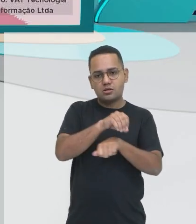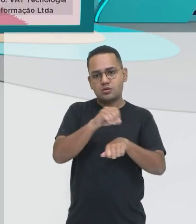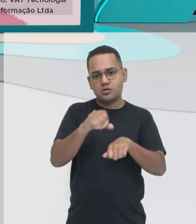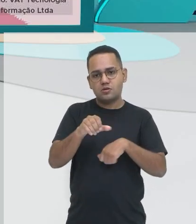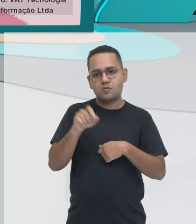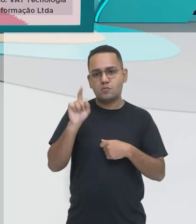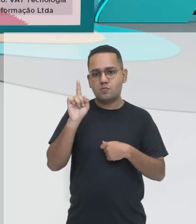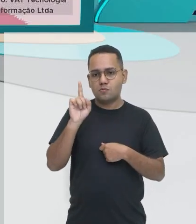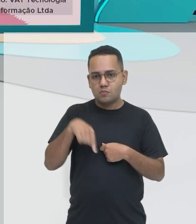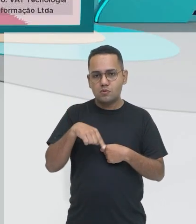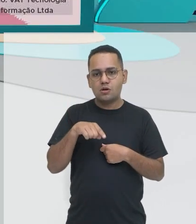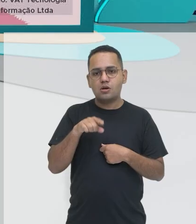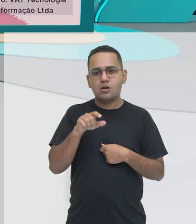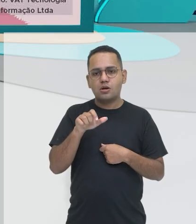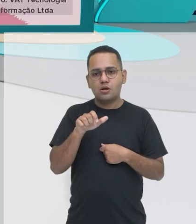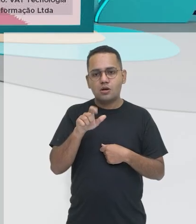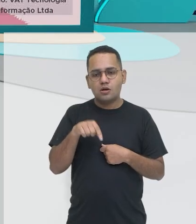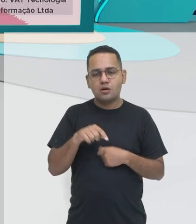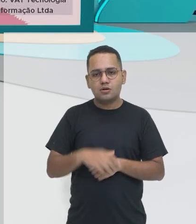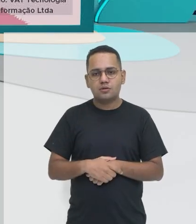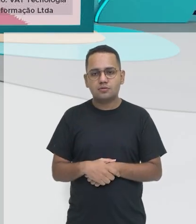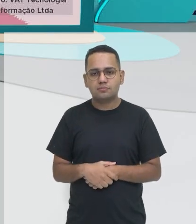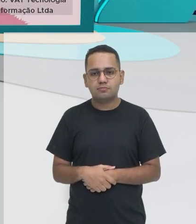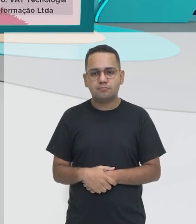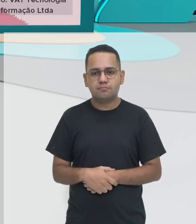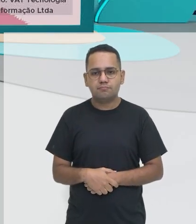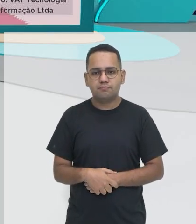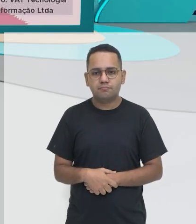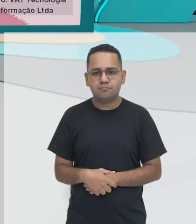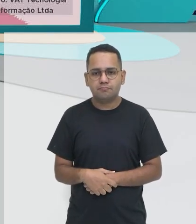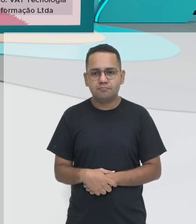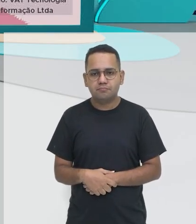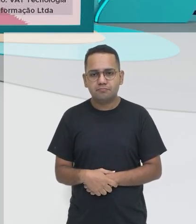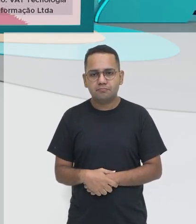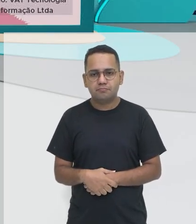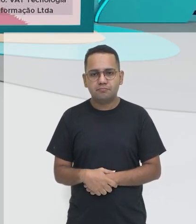em língua inglesa um artigo definido, né, que é the, enquanto que eu tenho